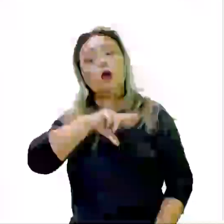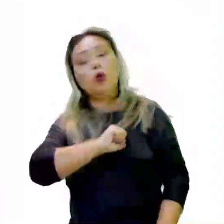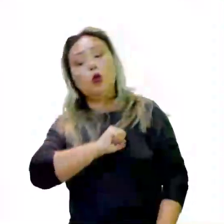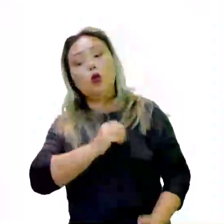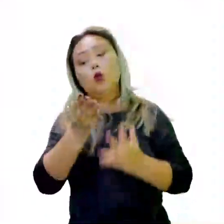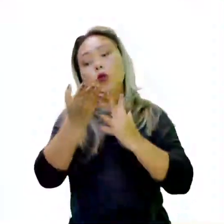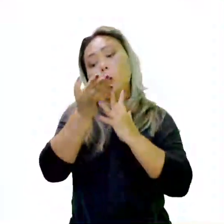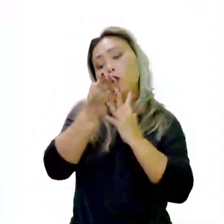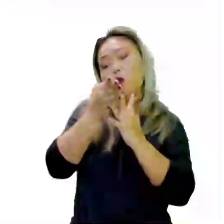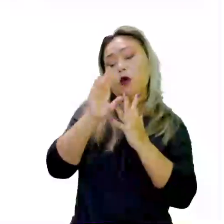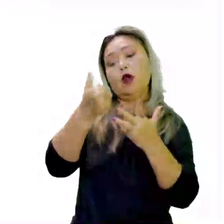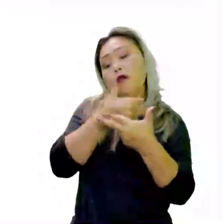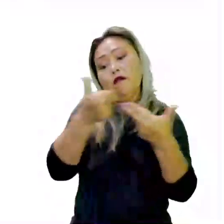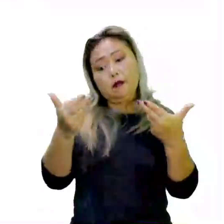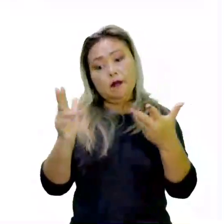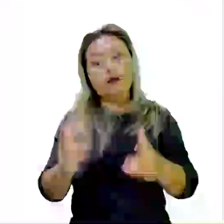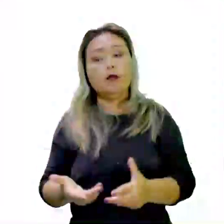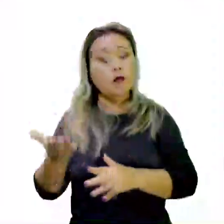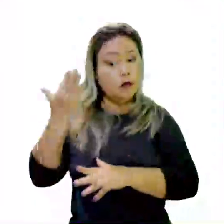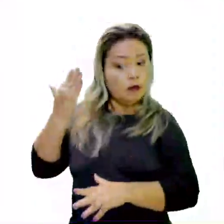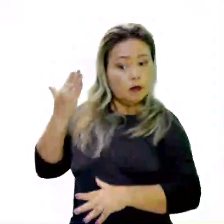no barroco, enfim.